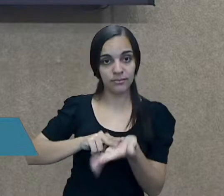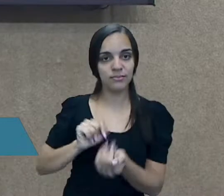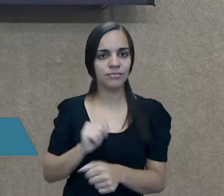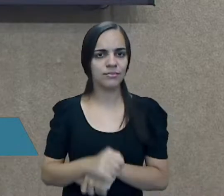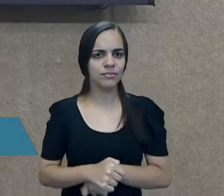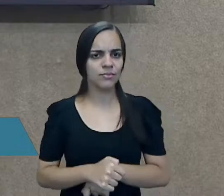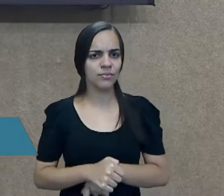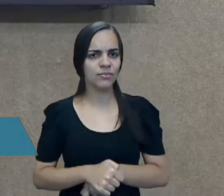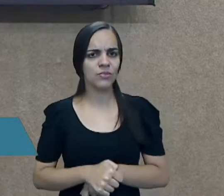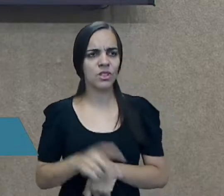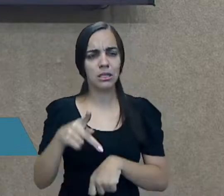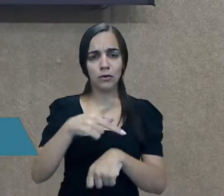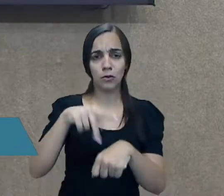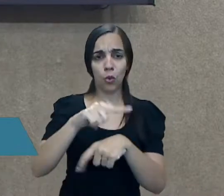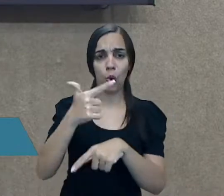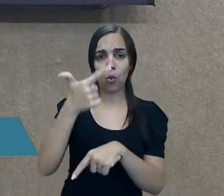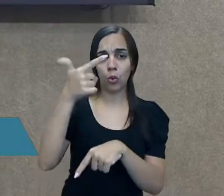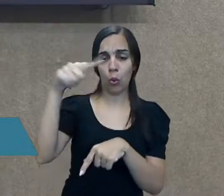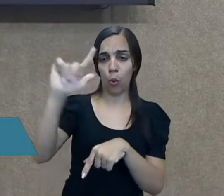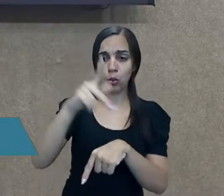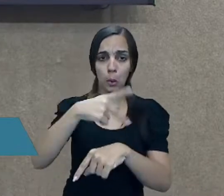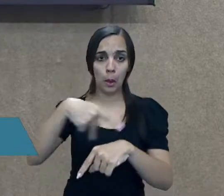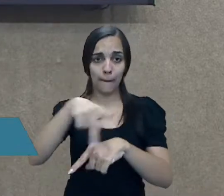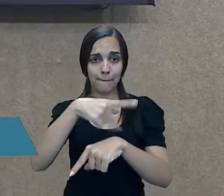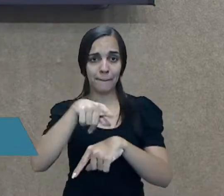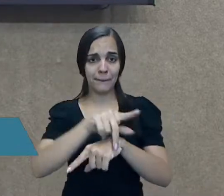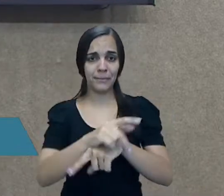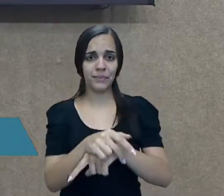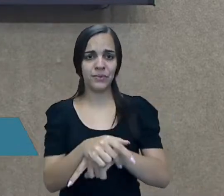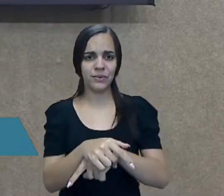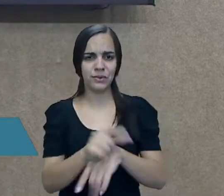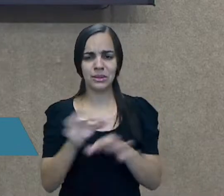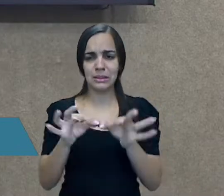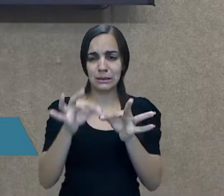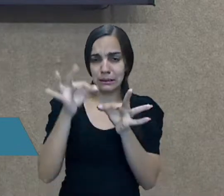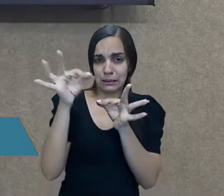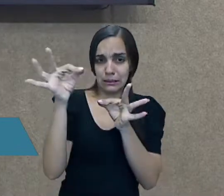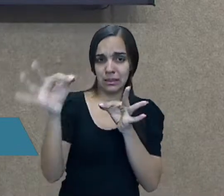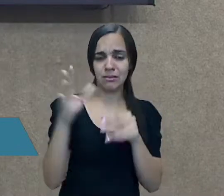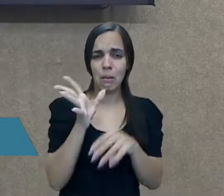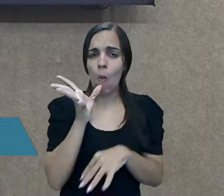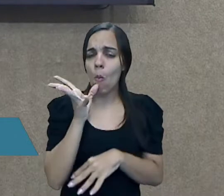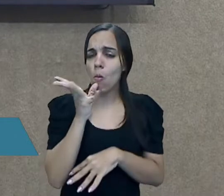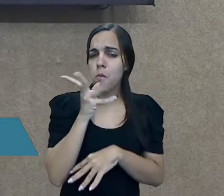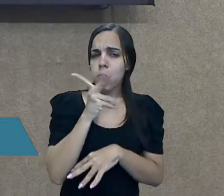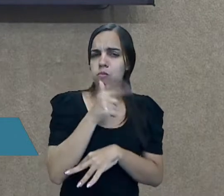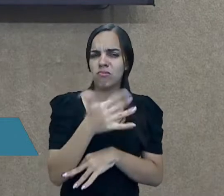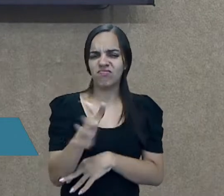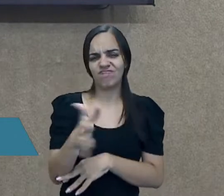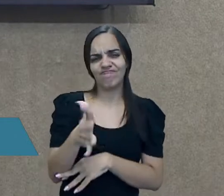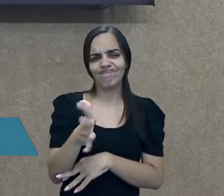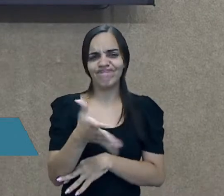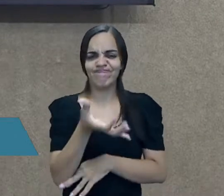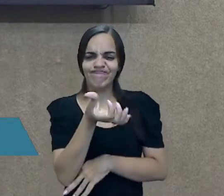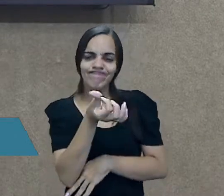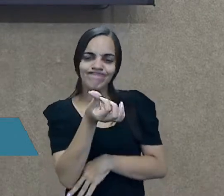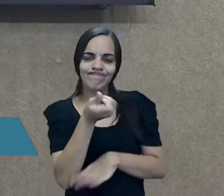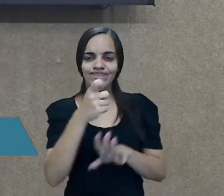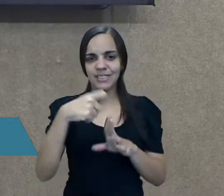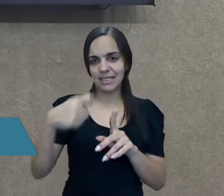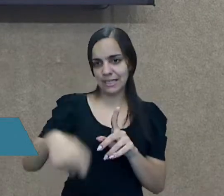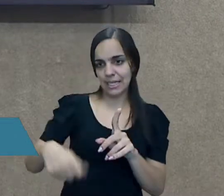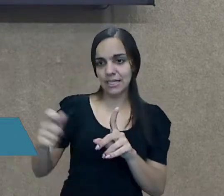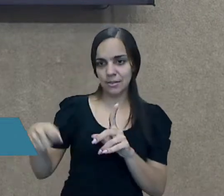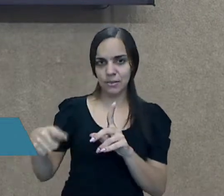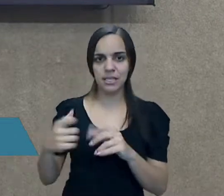se fosse para um outro país, quanto mais longe fosse, demoraria mais ou menos 6 meses